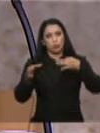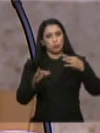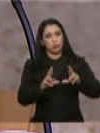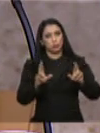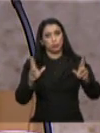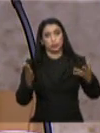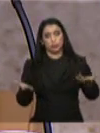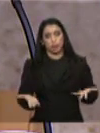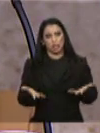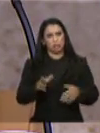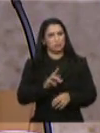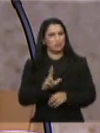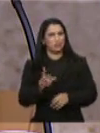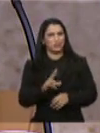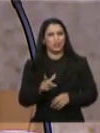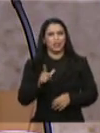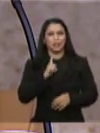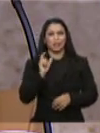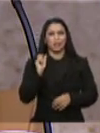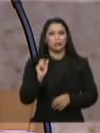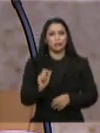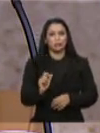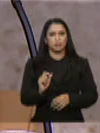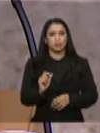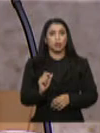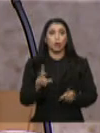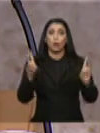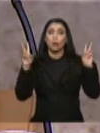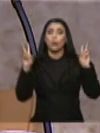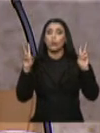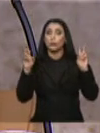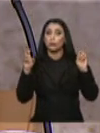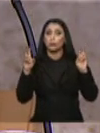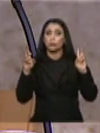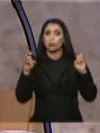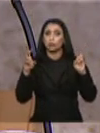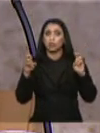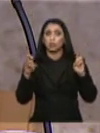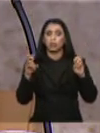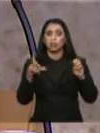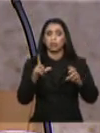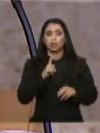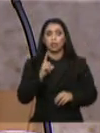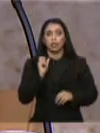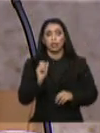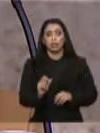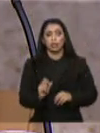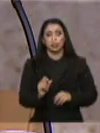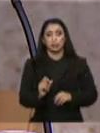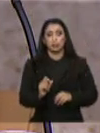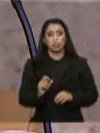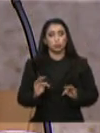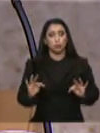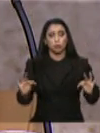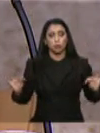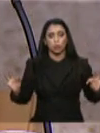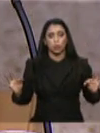diversa, eles não versam sob a questão admitida em casos